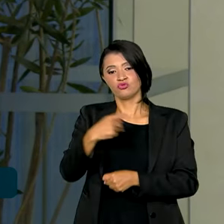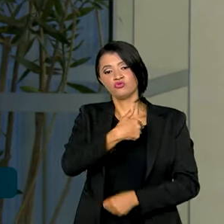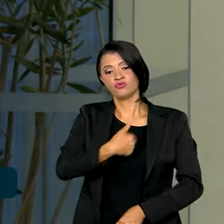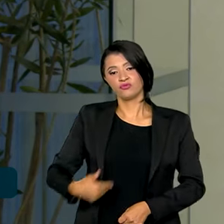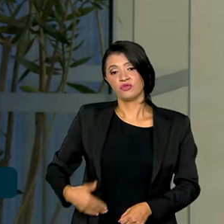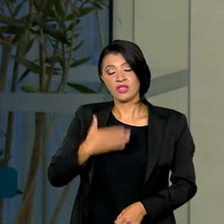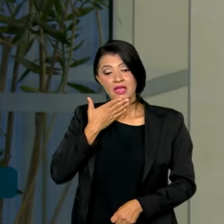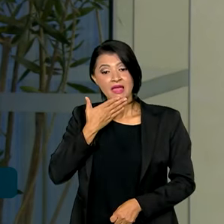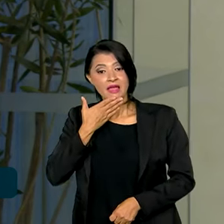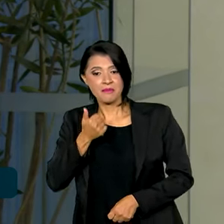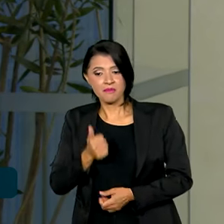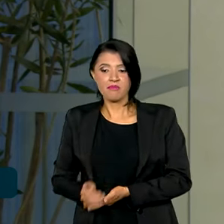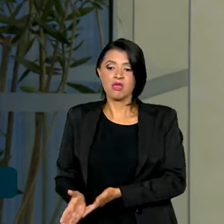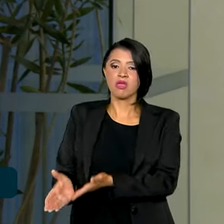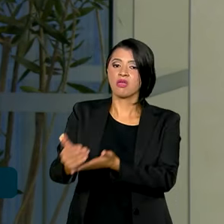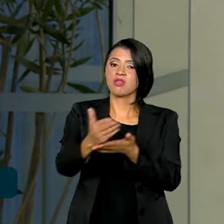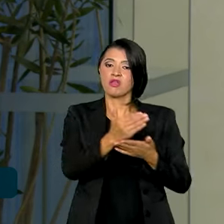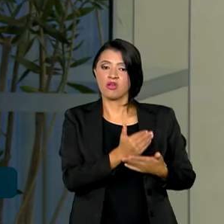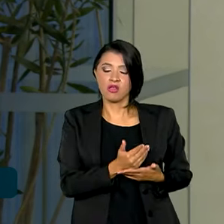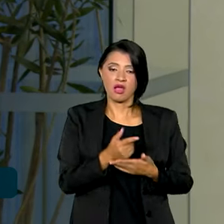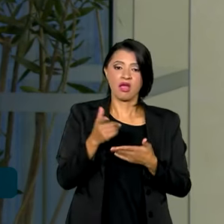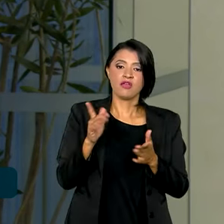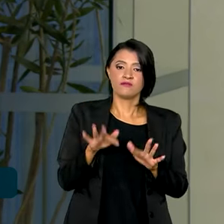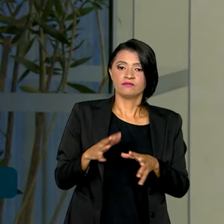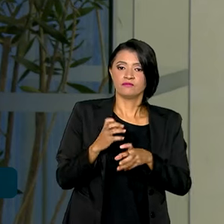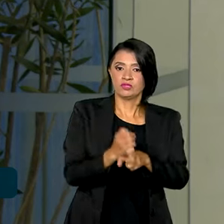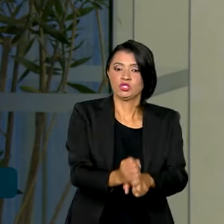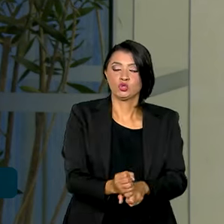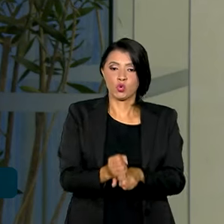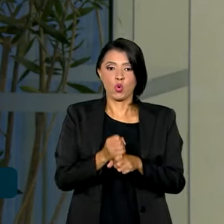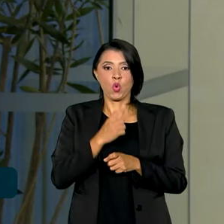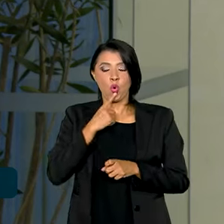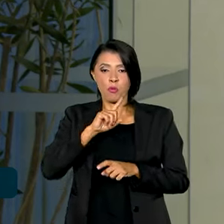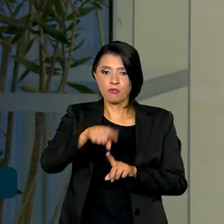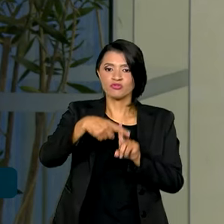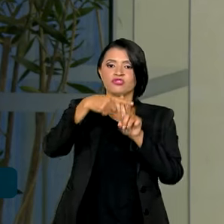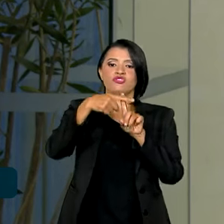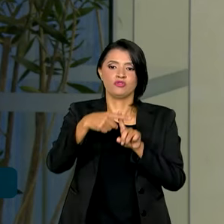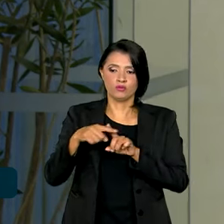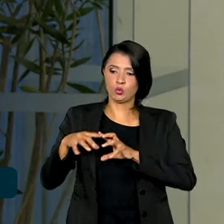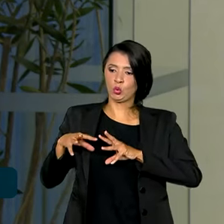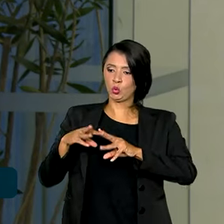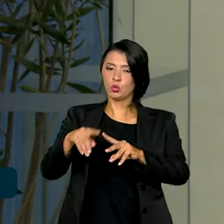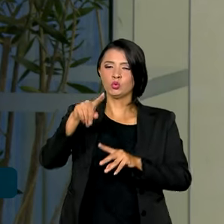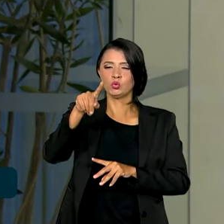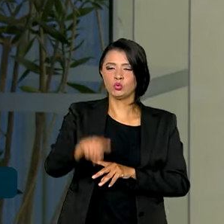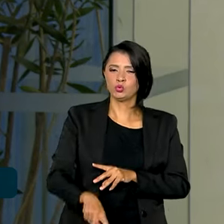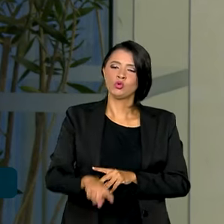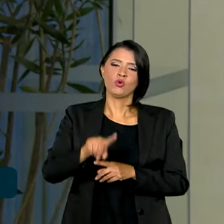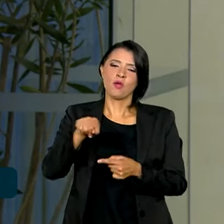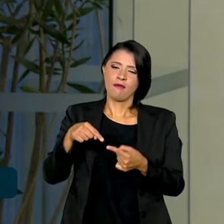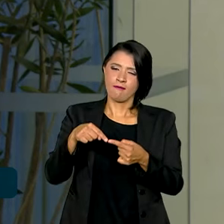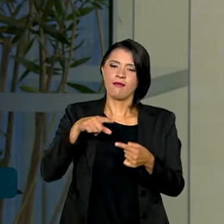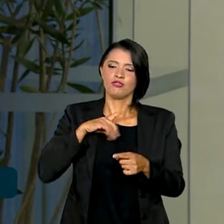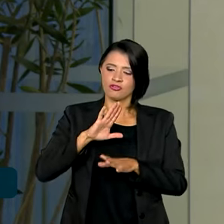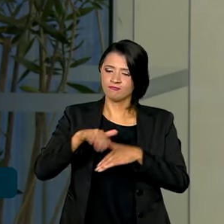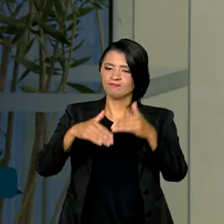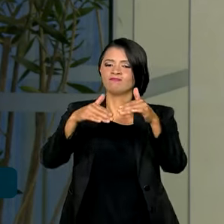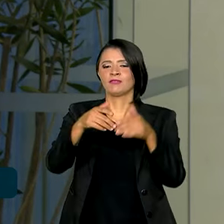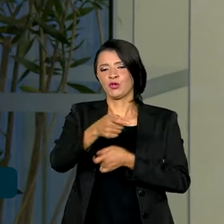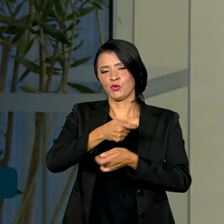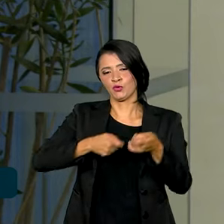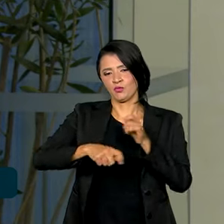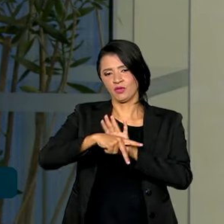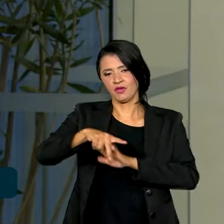melhorar a arrecadação, em fechar as contas no azul. Segundo a agência, tudo isso cria aí uma tendência de crescimento para a